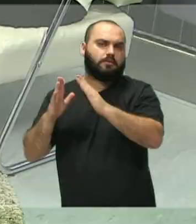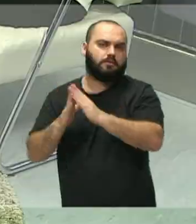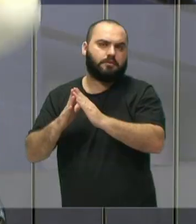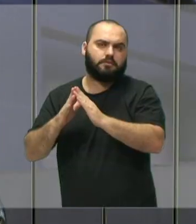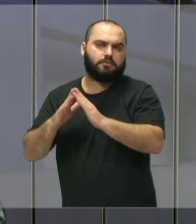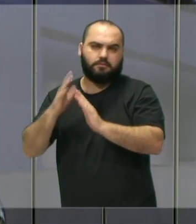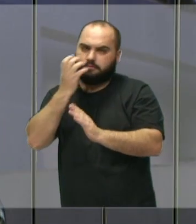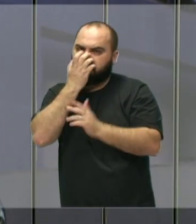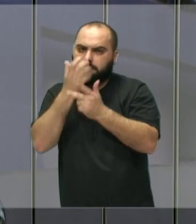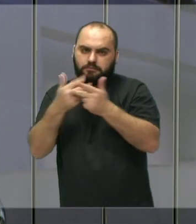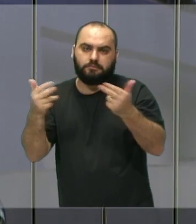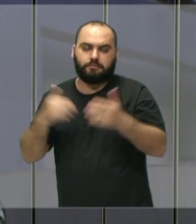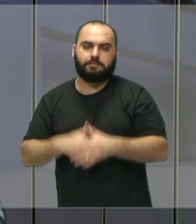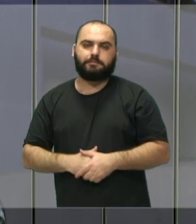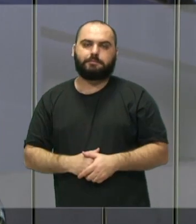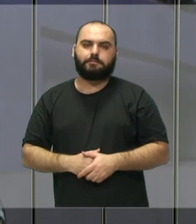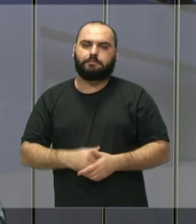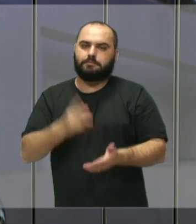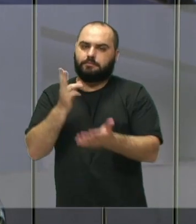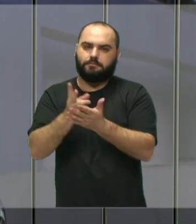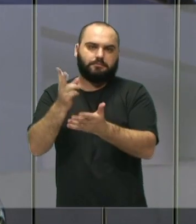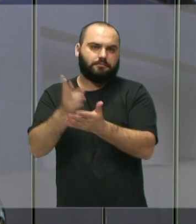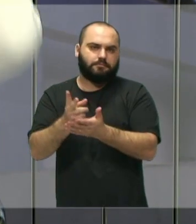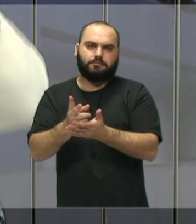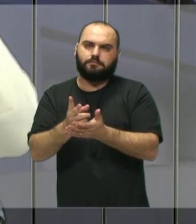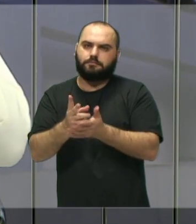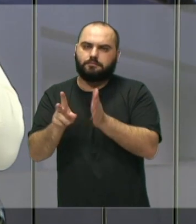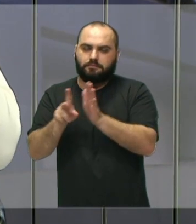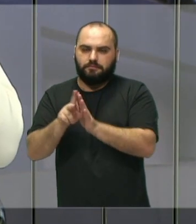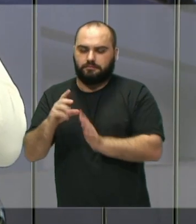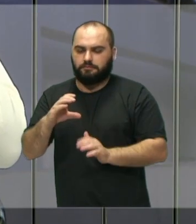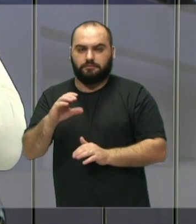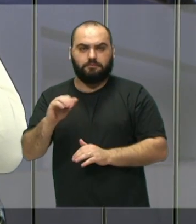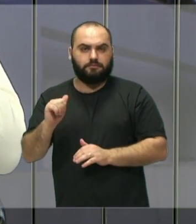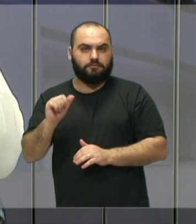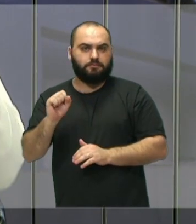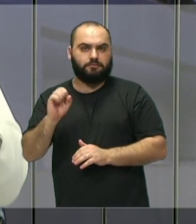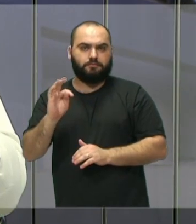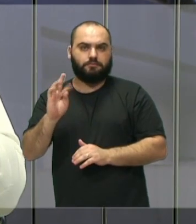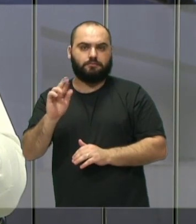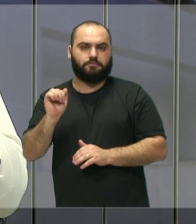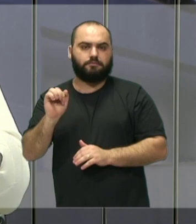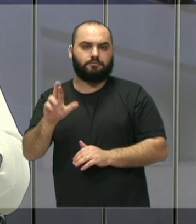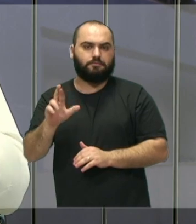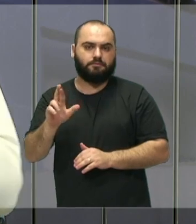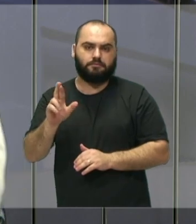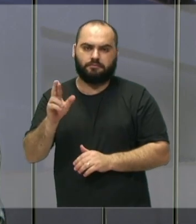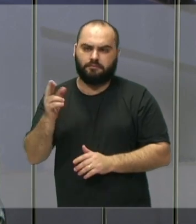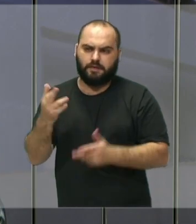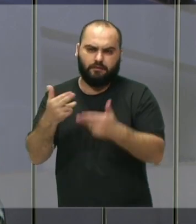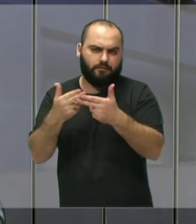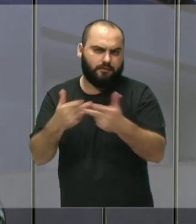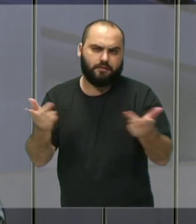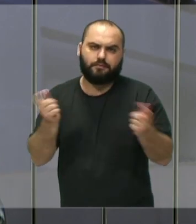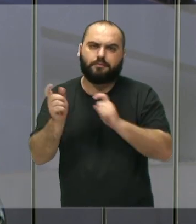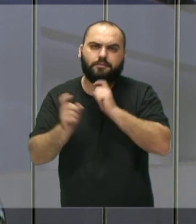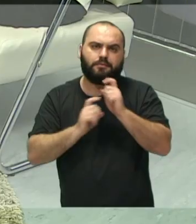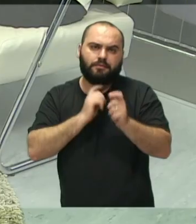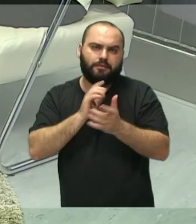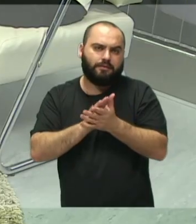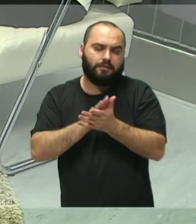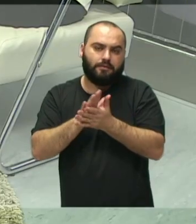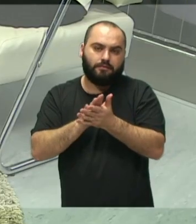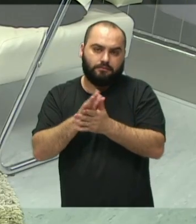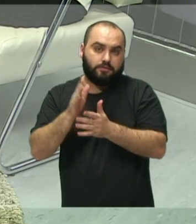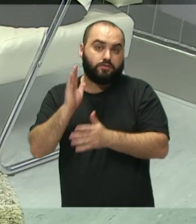gente. E a castração sempre foi para mim um ponto muito forte, assim, que enquanto não houver uma castração em massa, não adianta. Tanto que